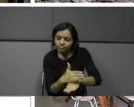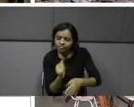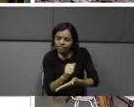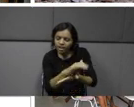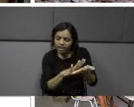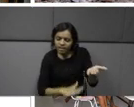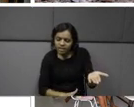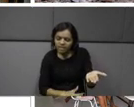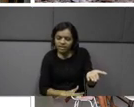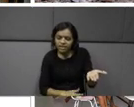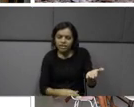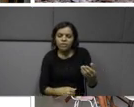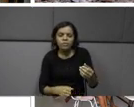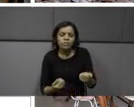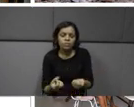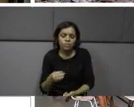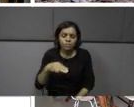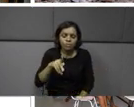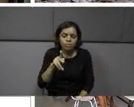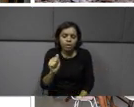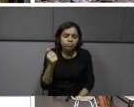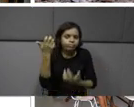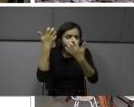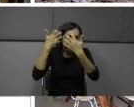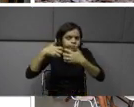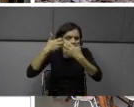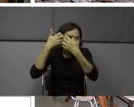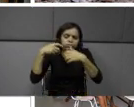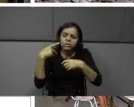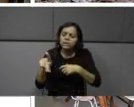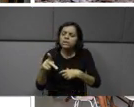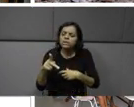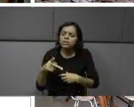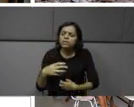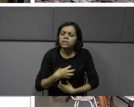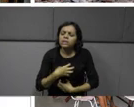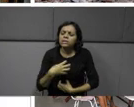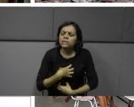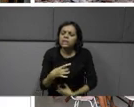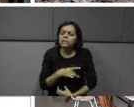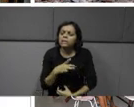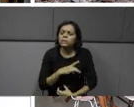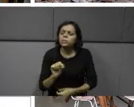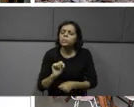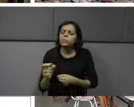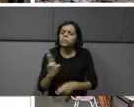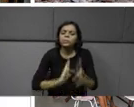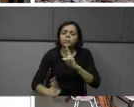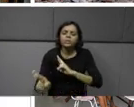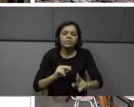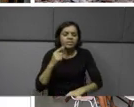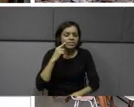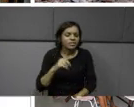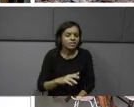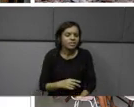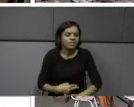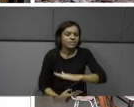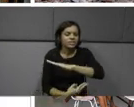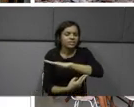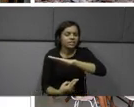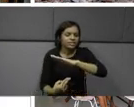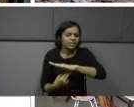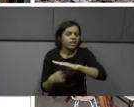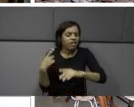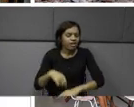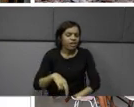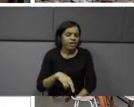era trabalhar com os mapas mentais do que as crianças mais temiam e isso aqui é o viaduto não sei se todo mundo conhece a zona norte do rio de